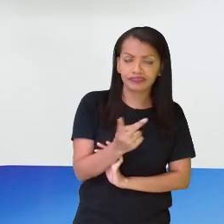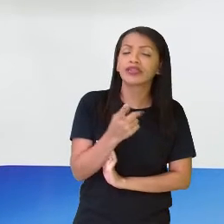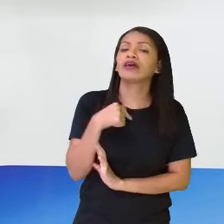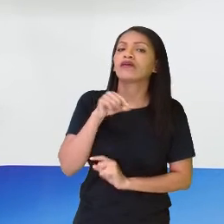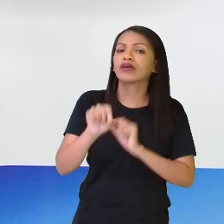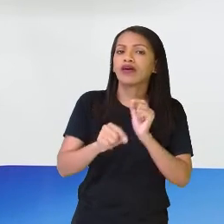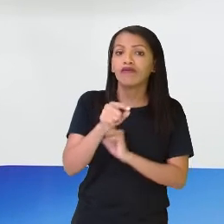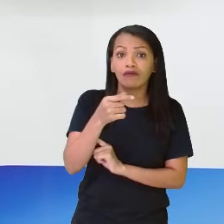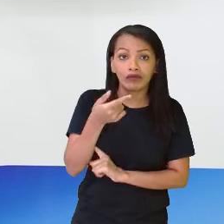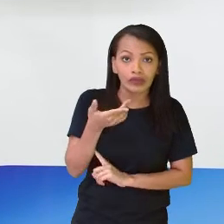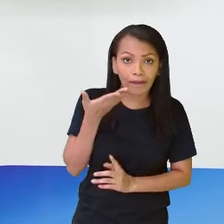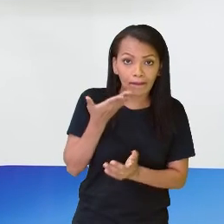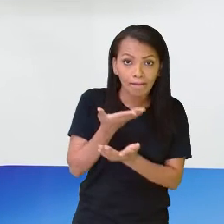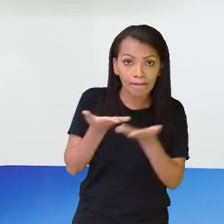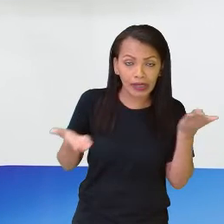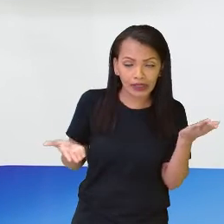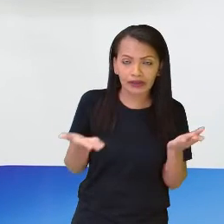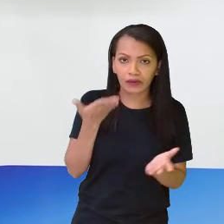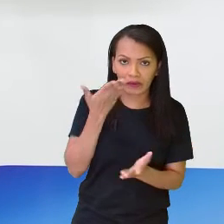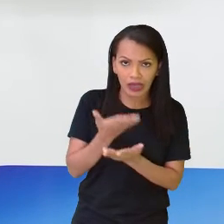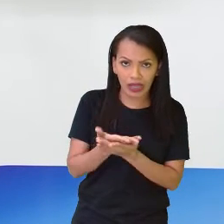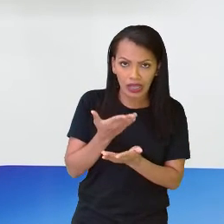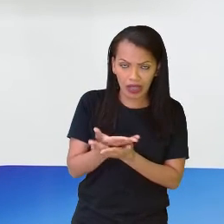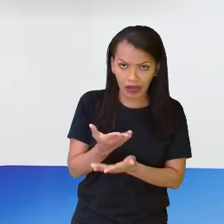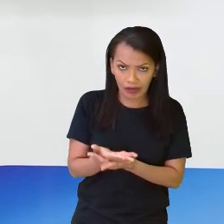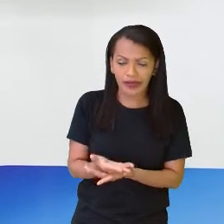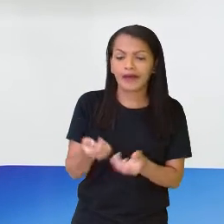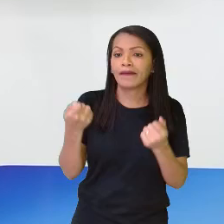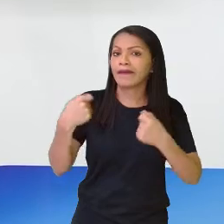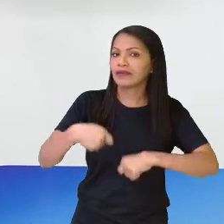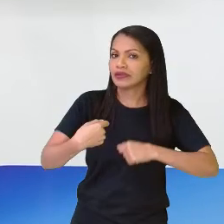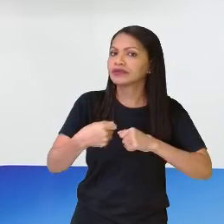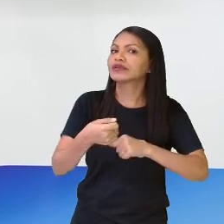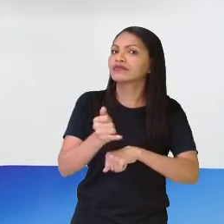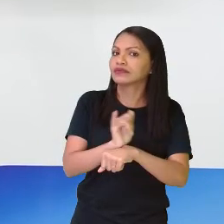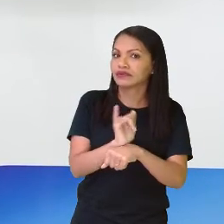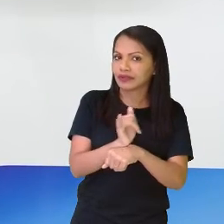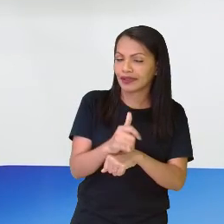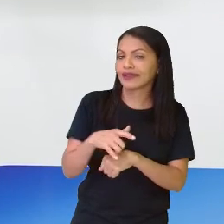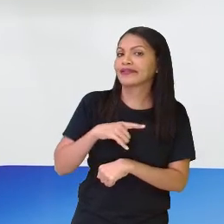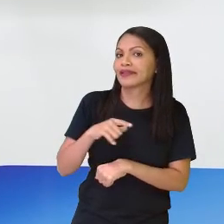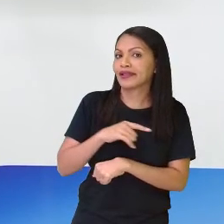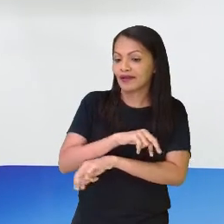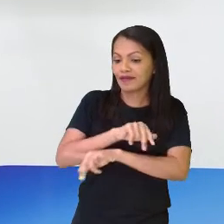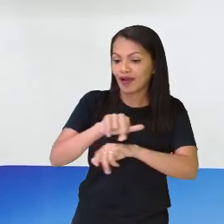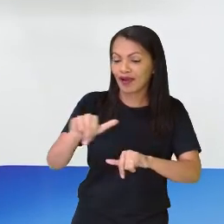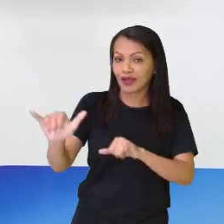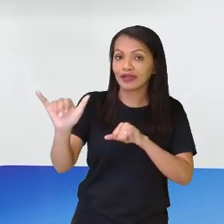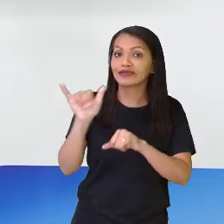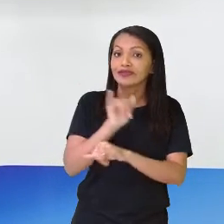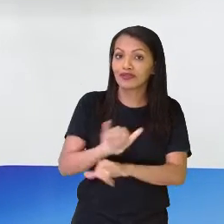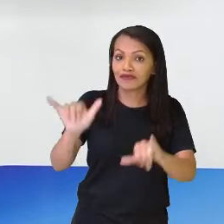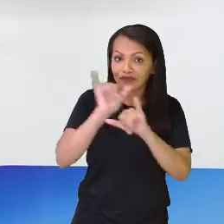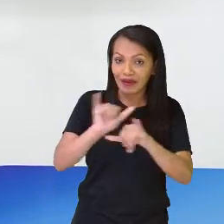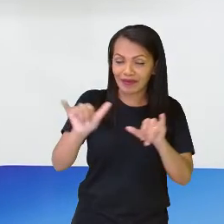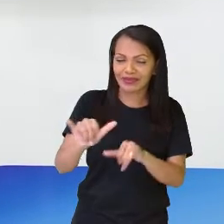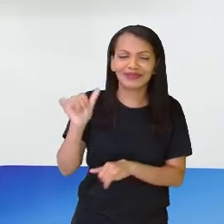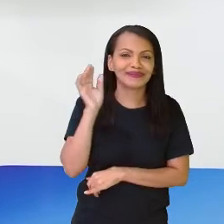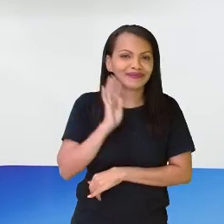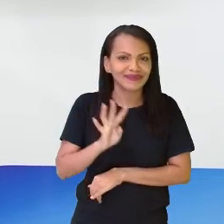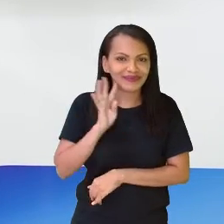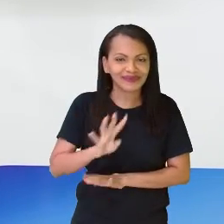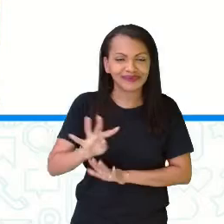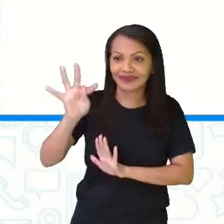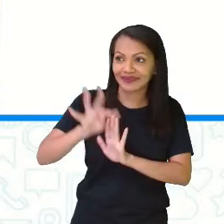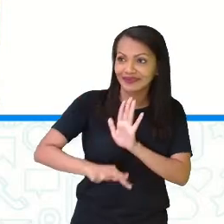que não assistiu essas aulas, não deixa de ver lá no YouTube, tá? Tem muita informação bacana sobre isso. O nosso texto